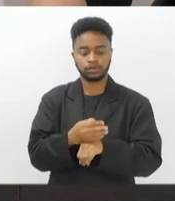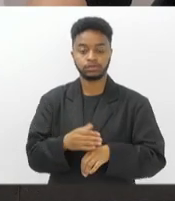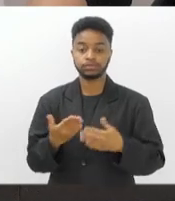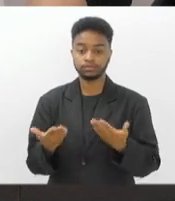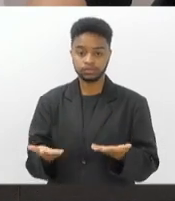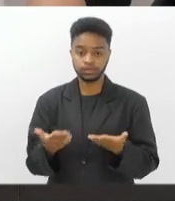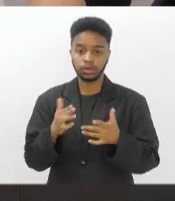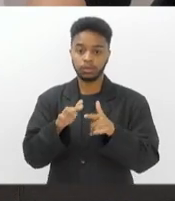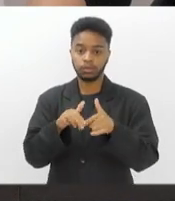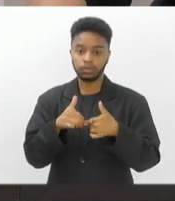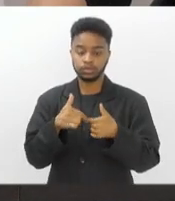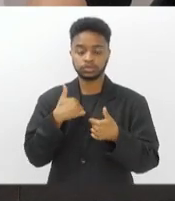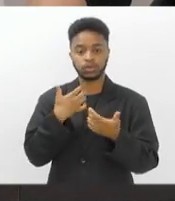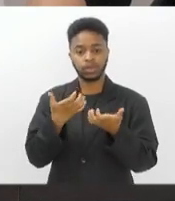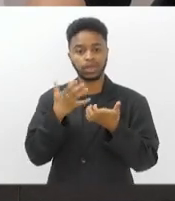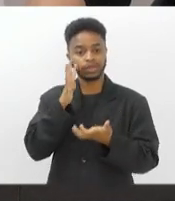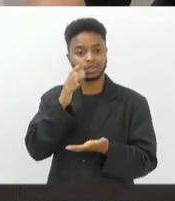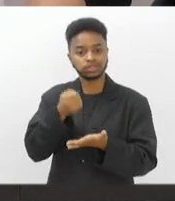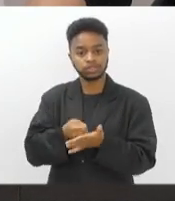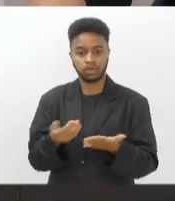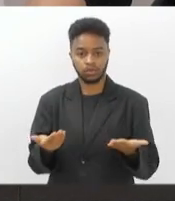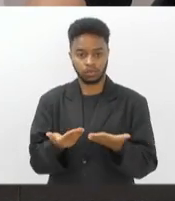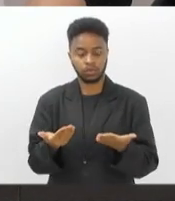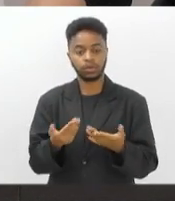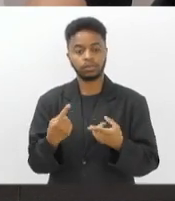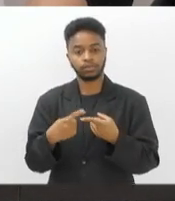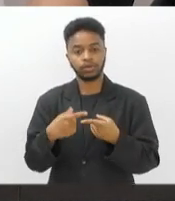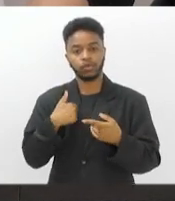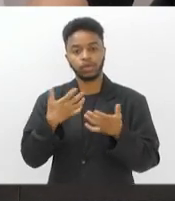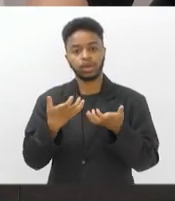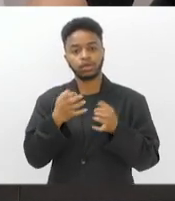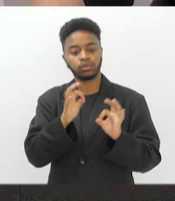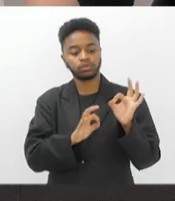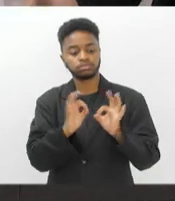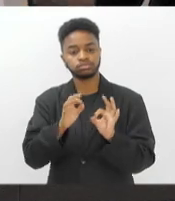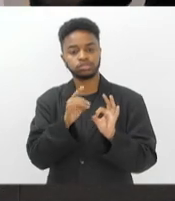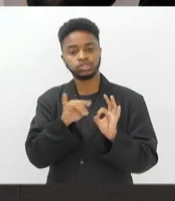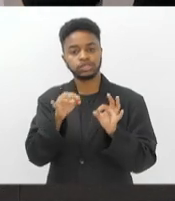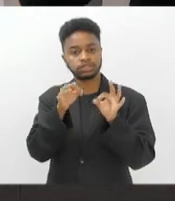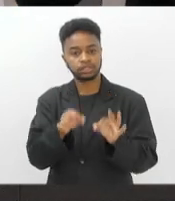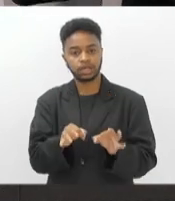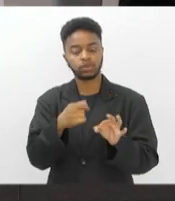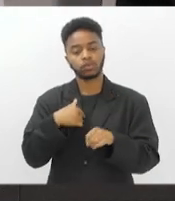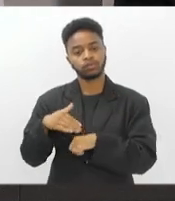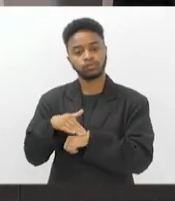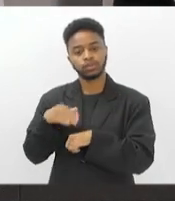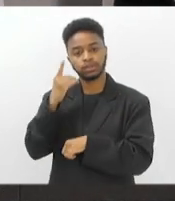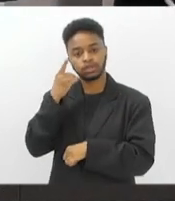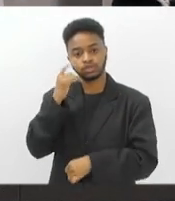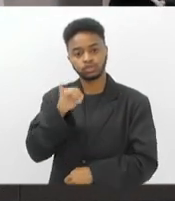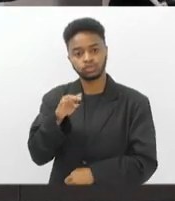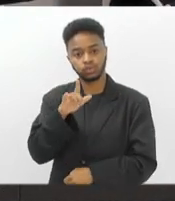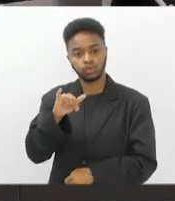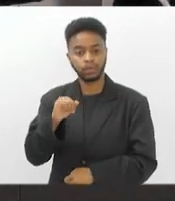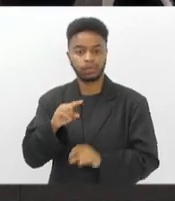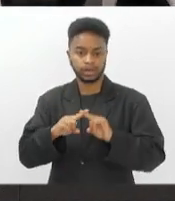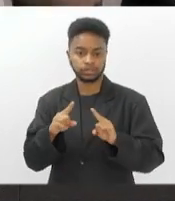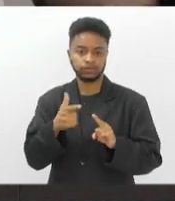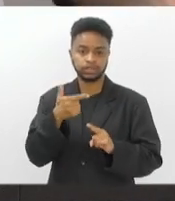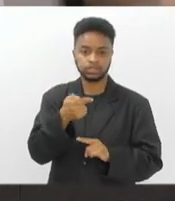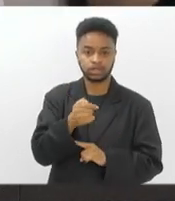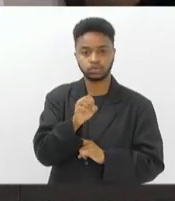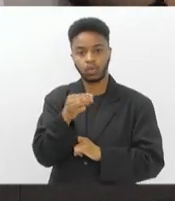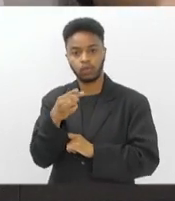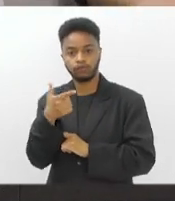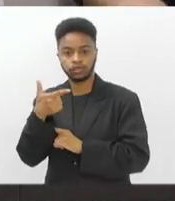por isso que quero deliberar já só para fechar essa data eu vou conversar com o deputado Júlio mas 27 ou 28 com certeza será E